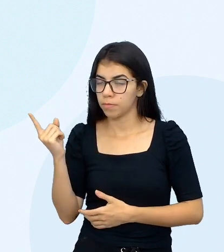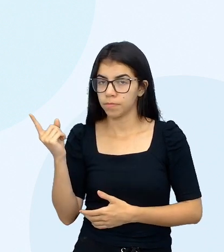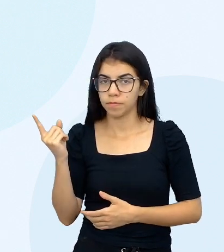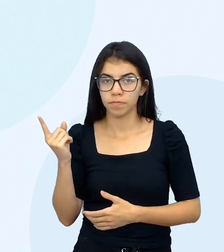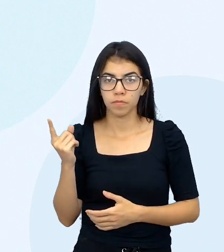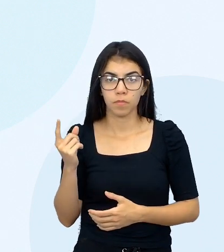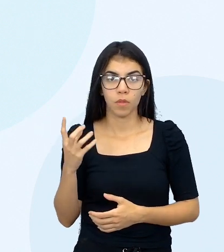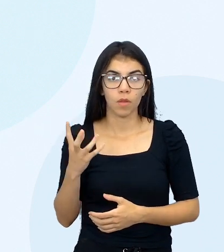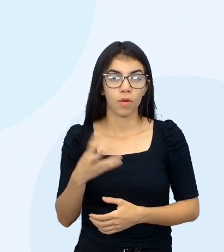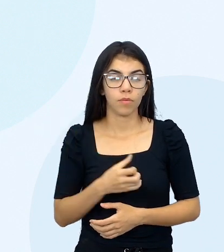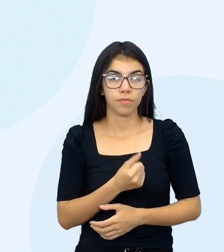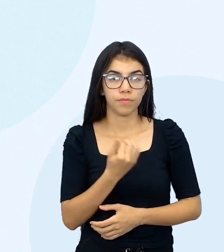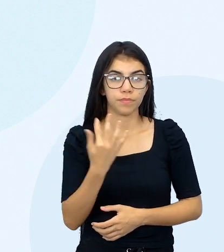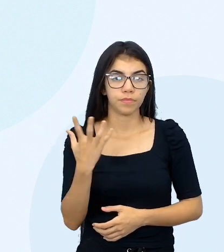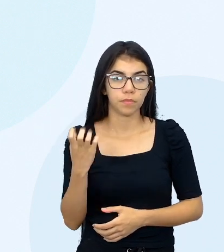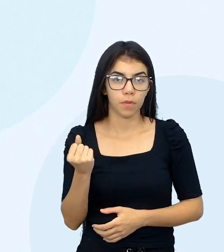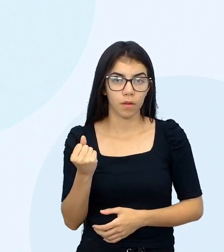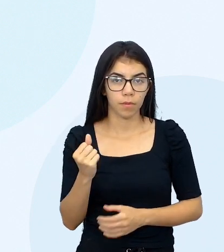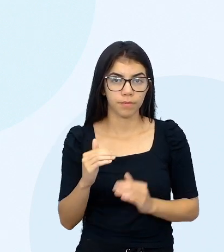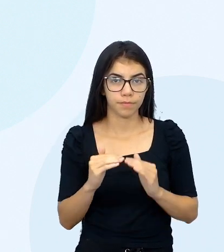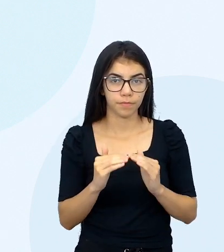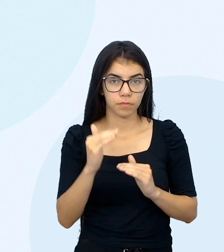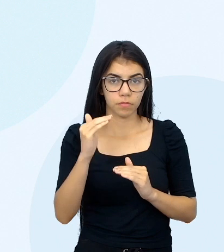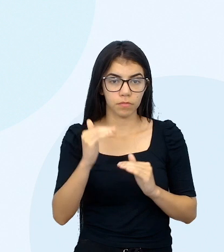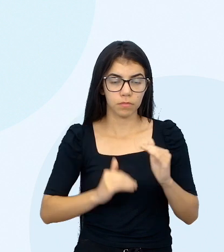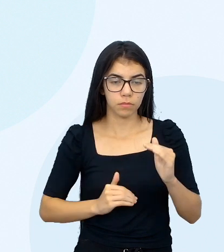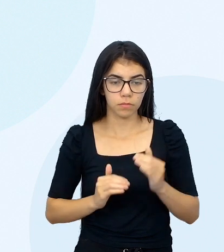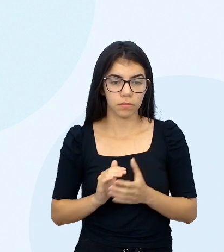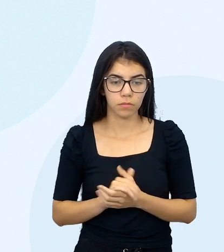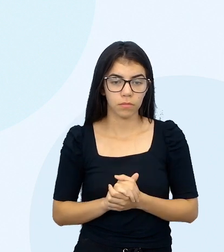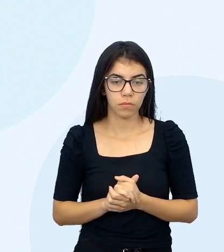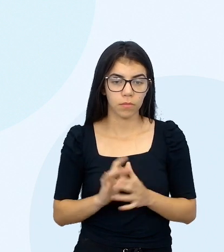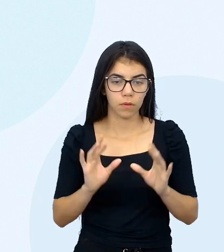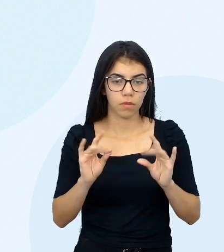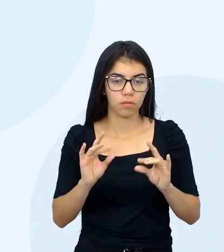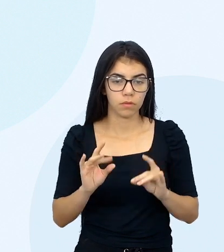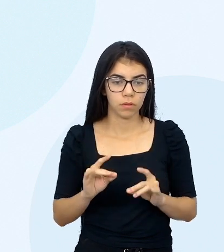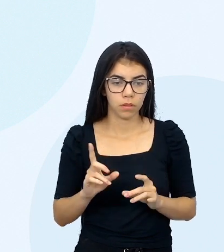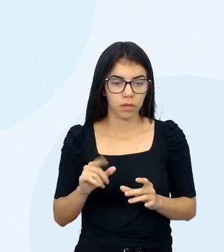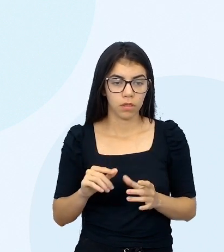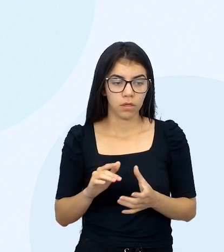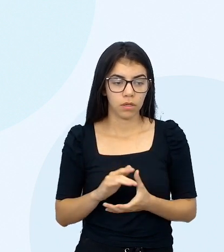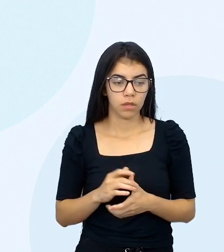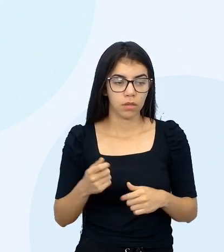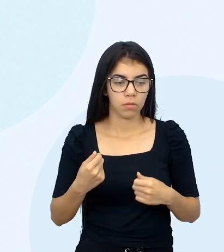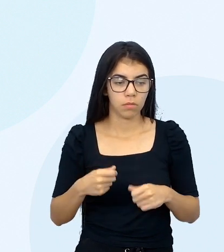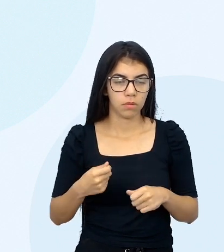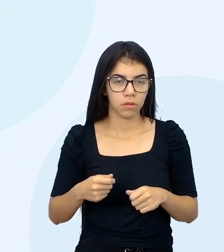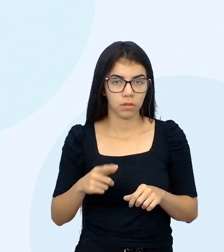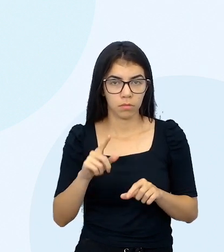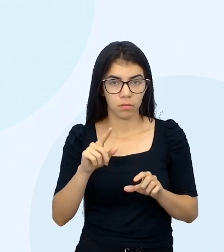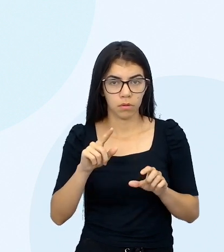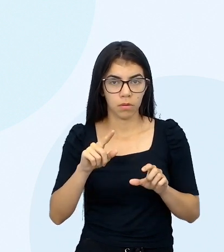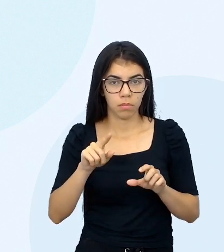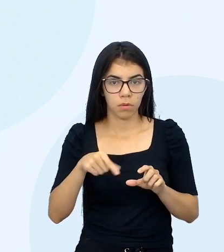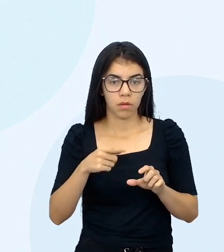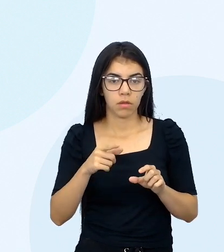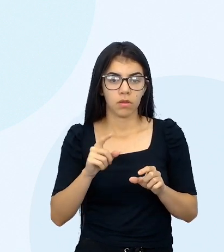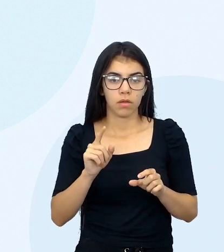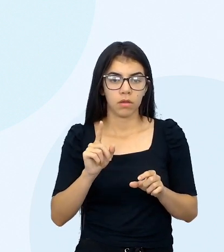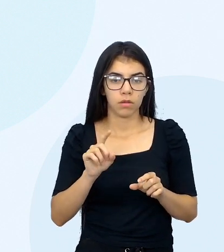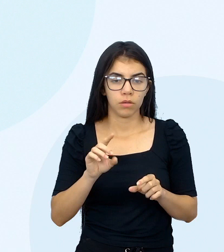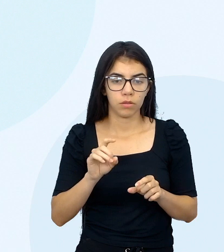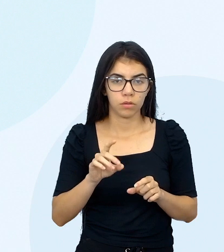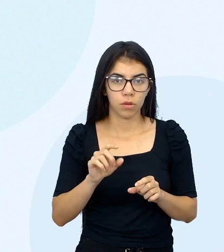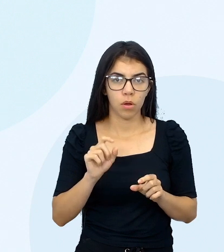mínima, e dividir por 2. O detalhe é que eu tenho que pôr parênteses. Sim. Por que, Osmar, eu tenho que pôr parênteses? Você sabe? Você não reconhece, né? Só vai achar que é um ponto, né?